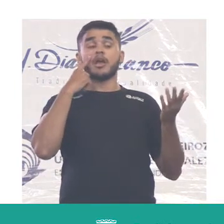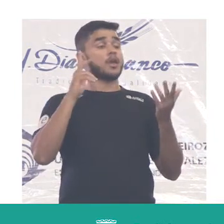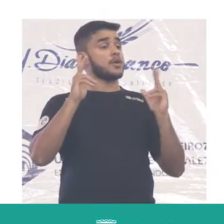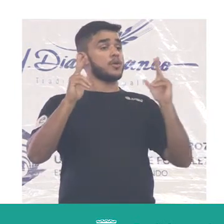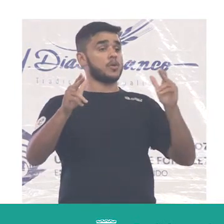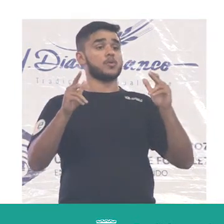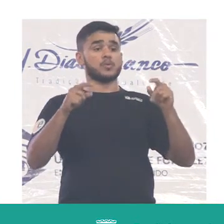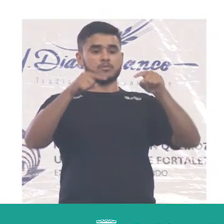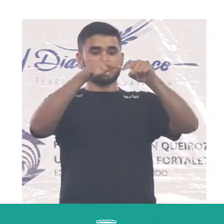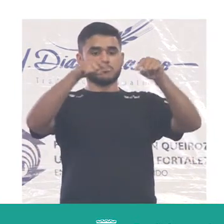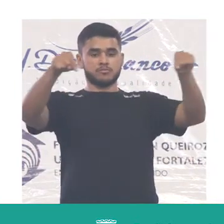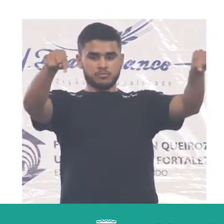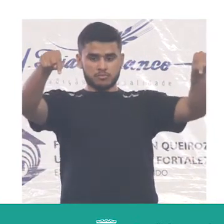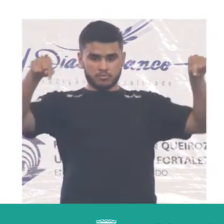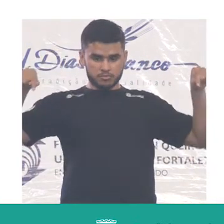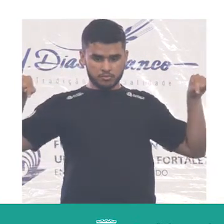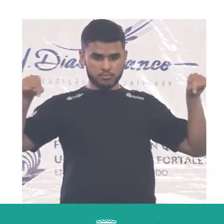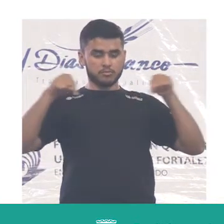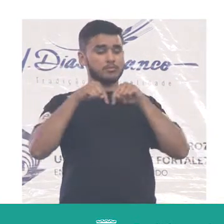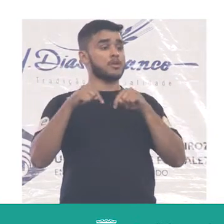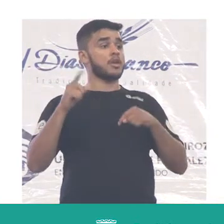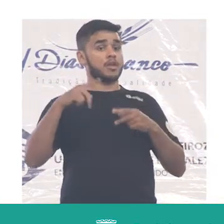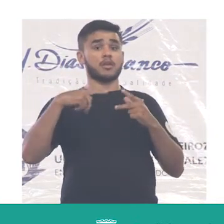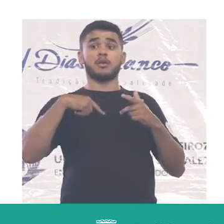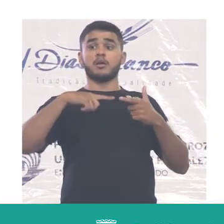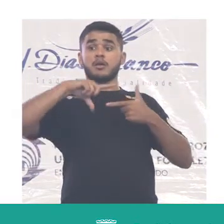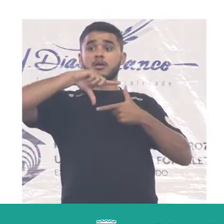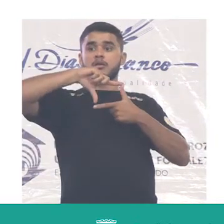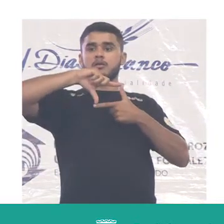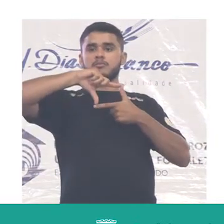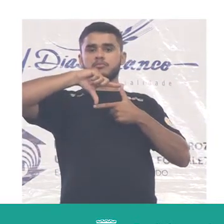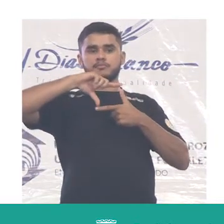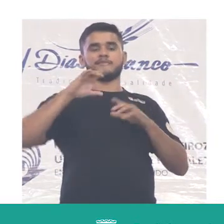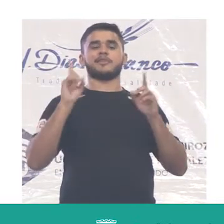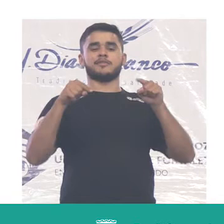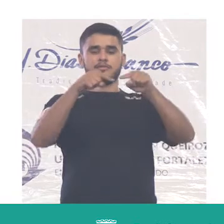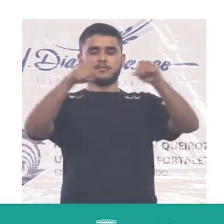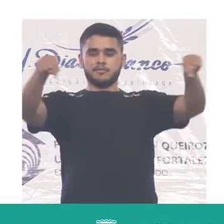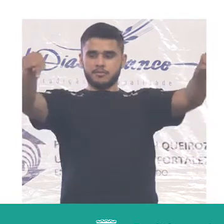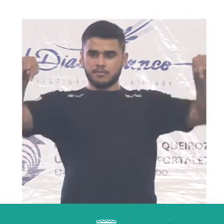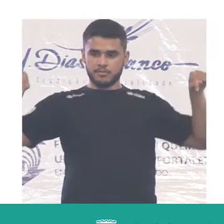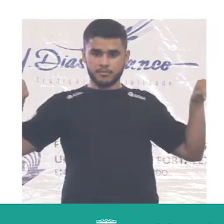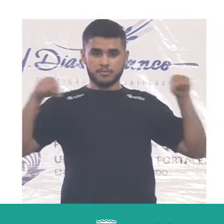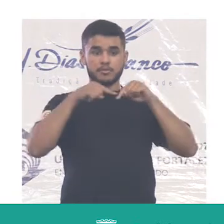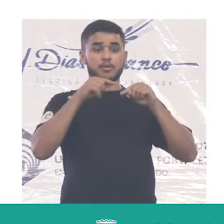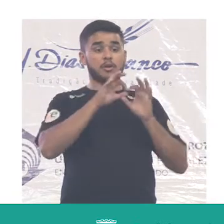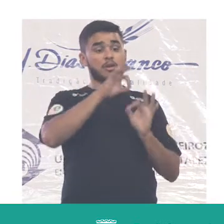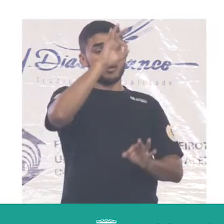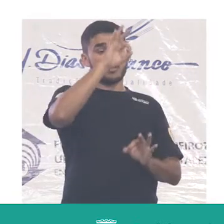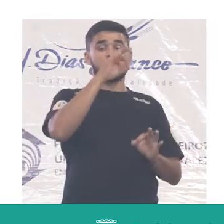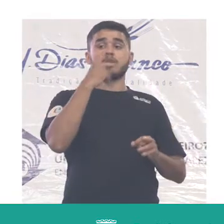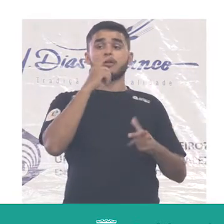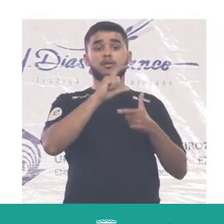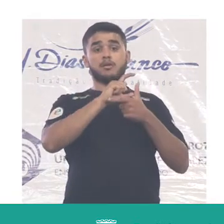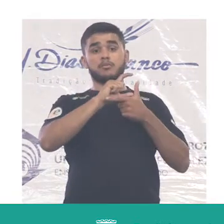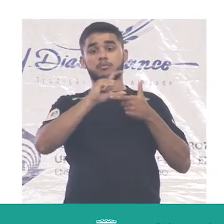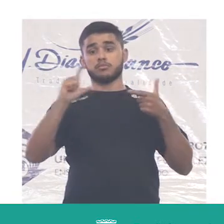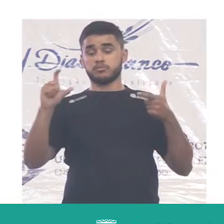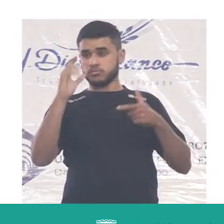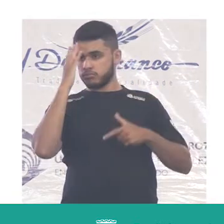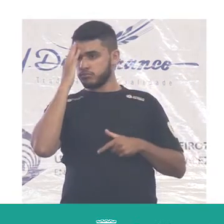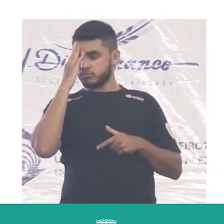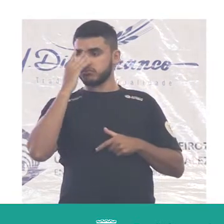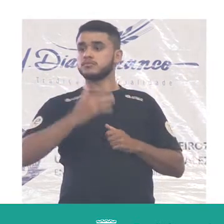bloco retangular de altura 1 e base de dimensões 20 por 10.